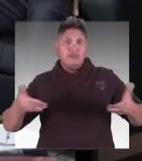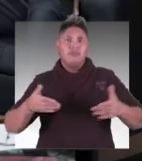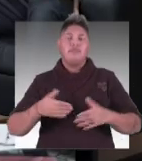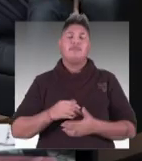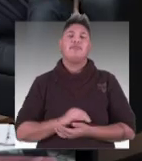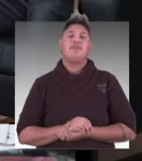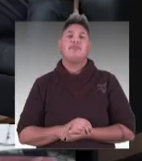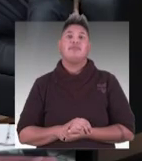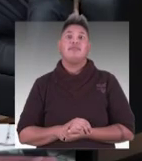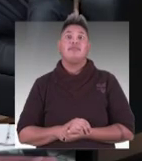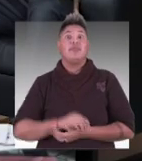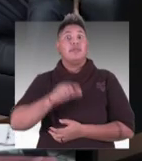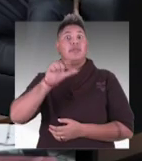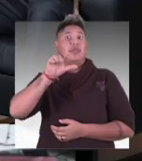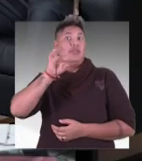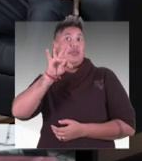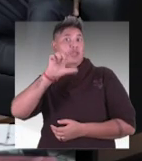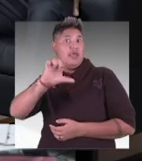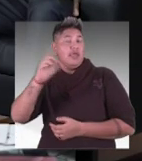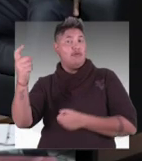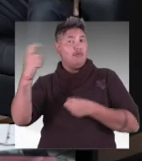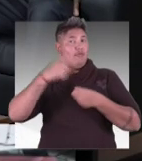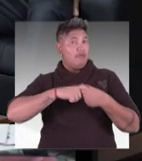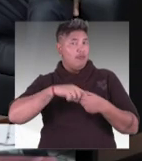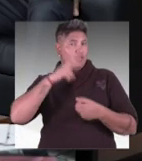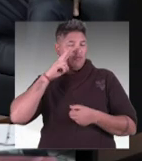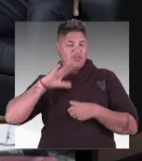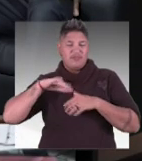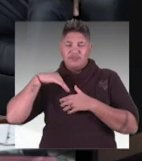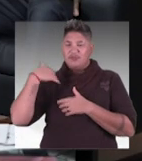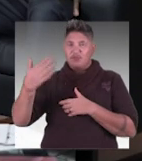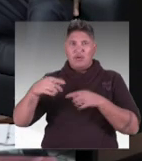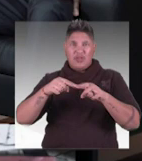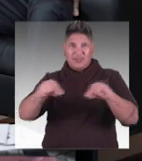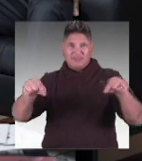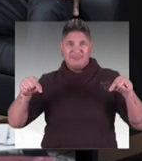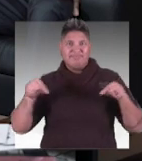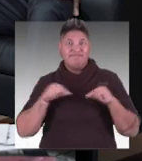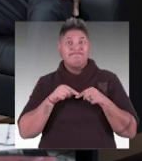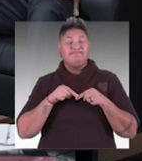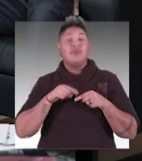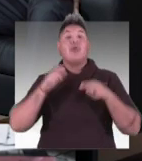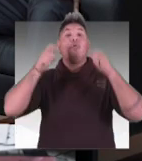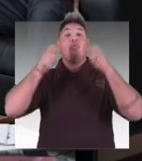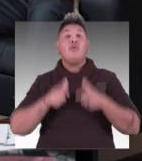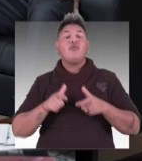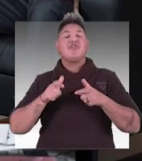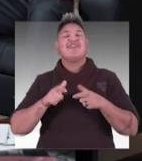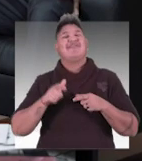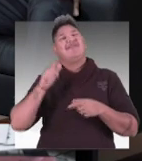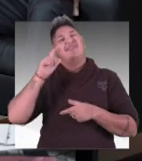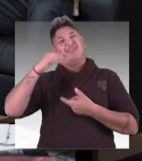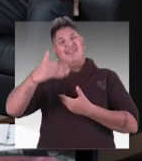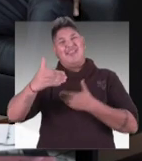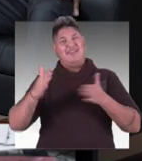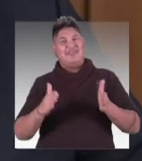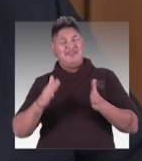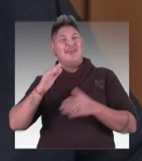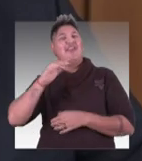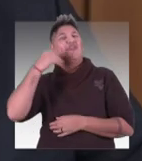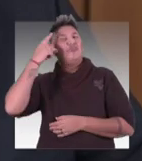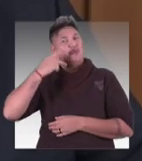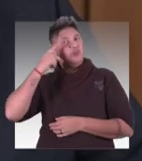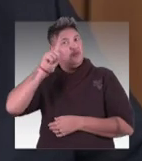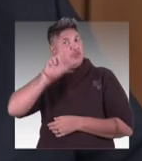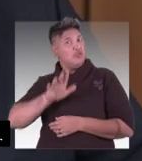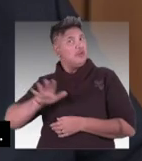O Trabalho Legal está de volta e, como você pode ver, fora do estúdio, mais precisamente no gabinete do Procurador-Geral do Trabalho, Dr.